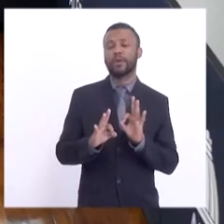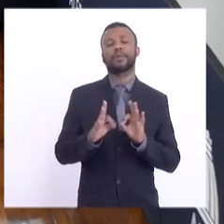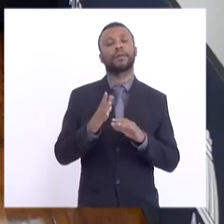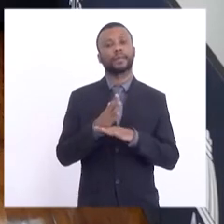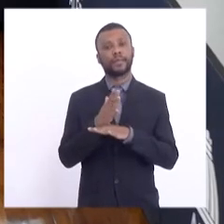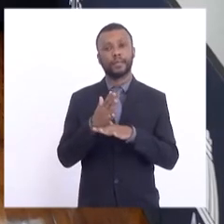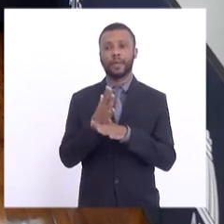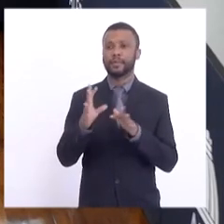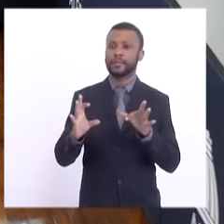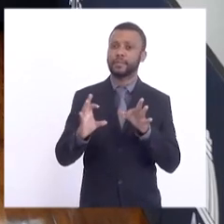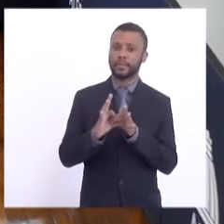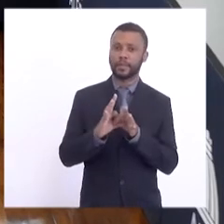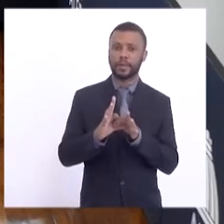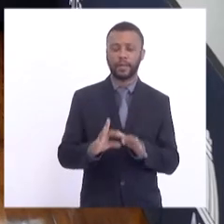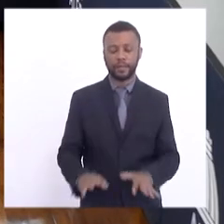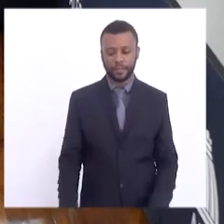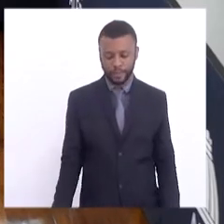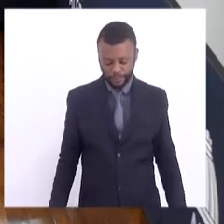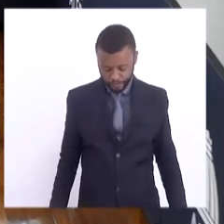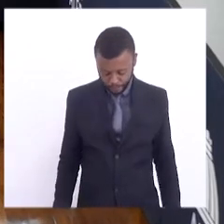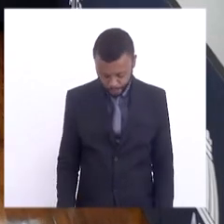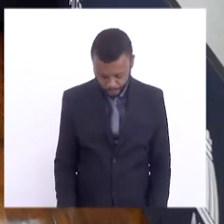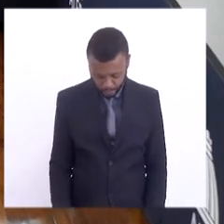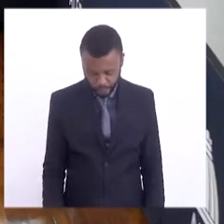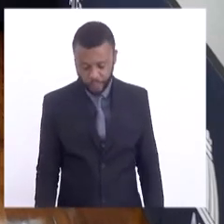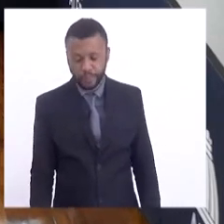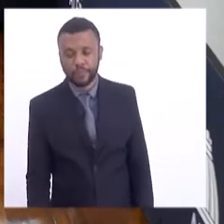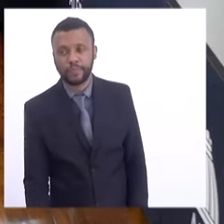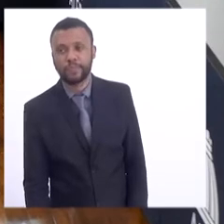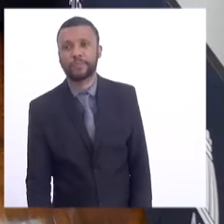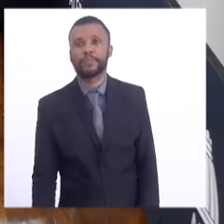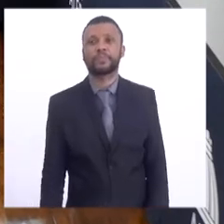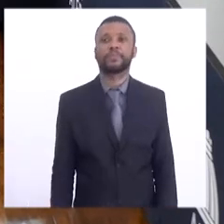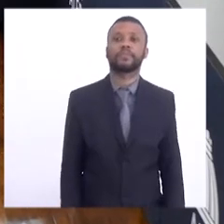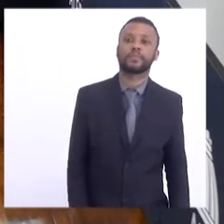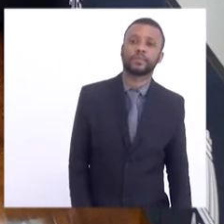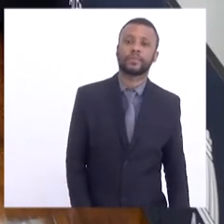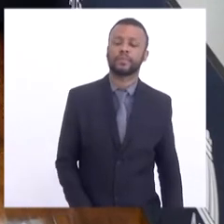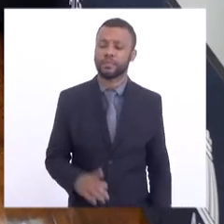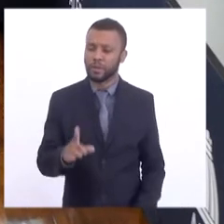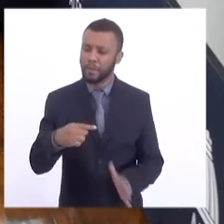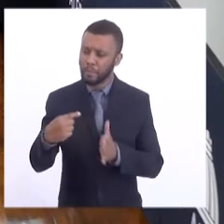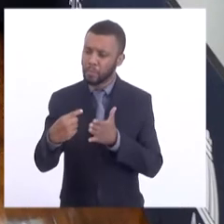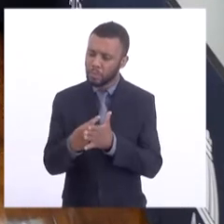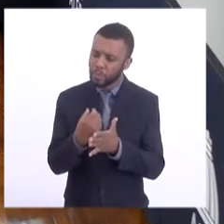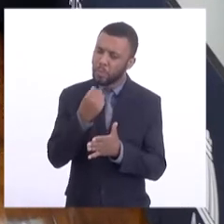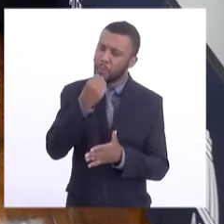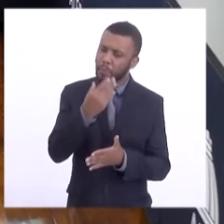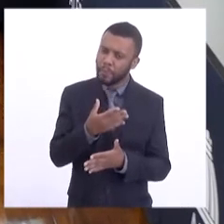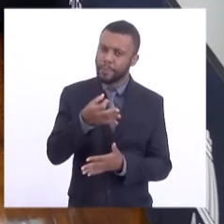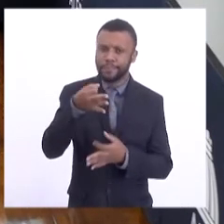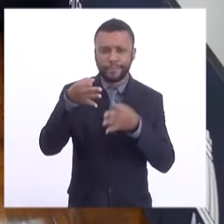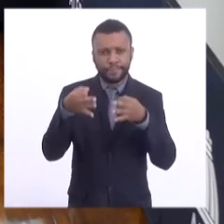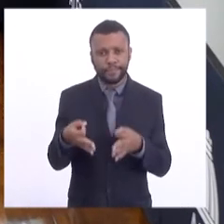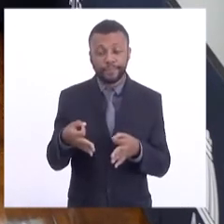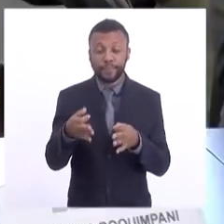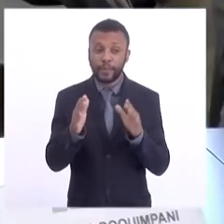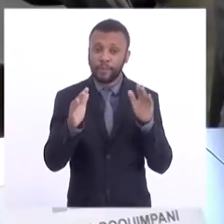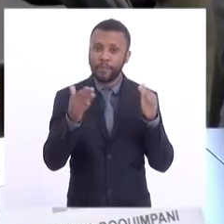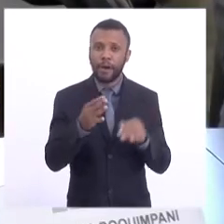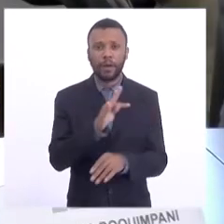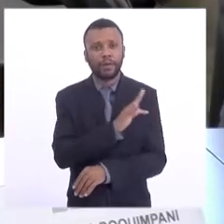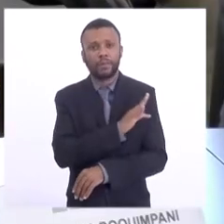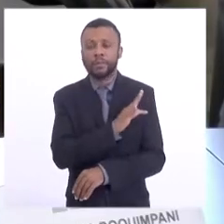do deputado da somar tá perfeita ele tá devendo muito precisa aí o porto na sua pergunta de fato é a questão técnica